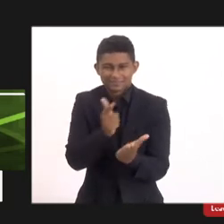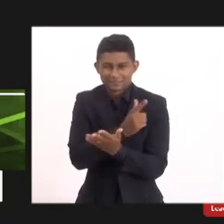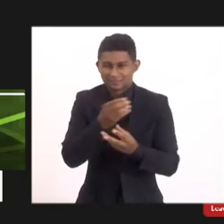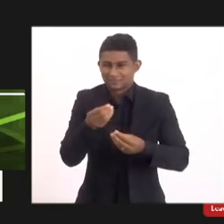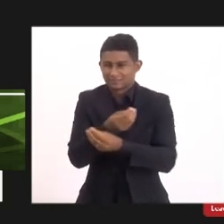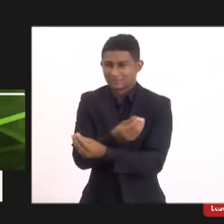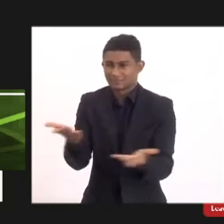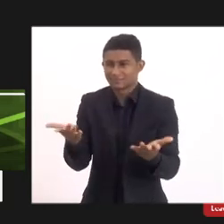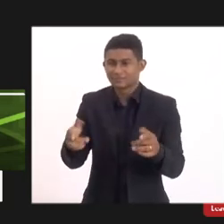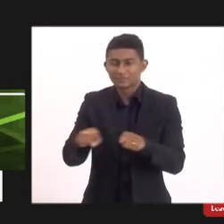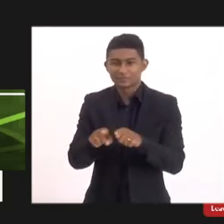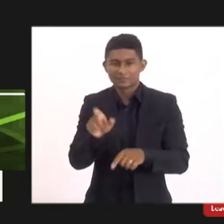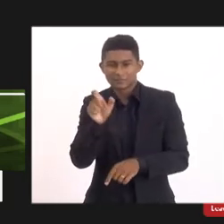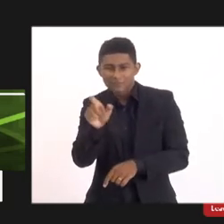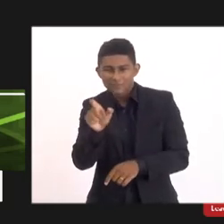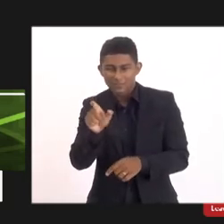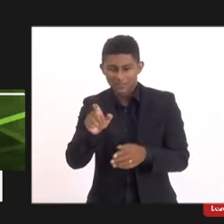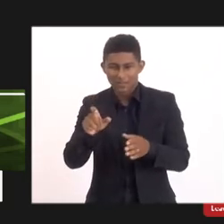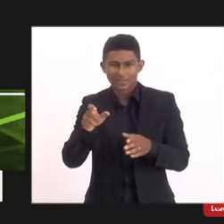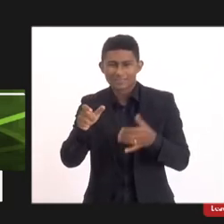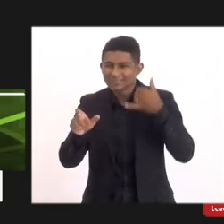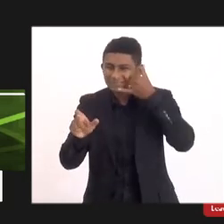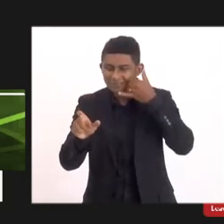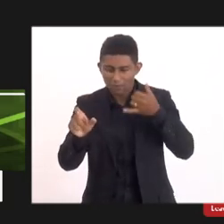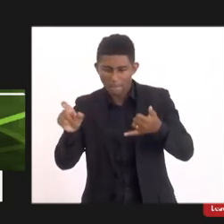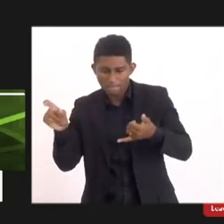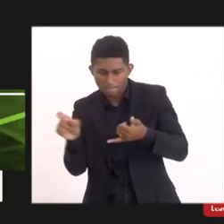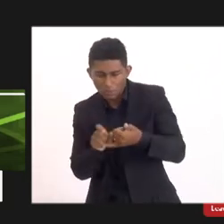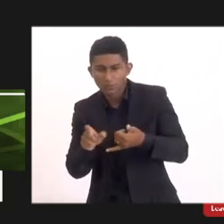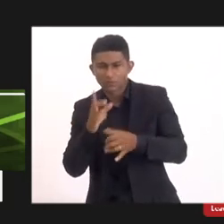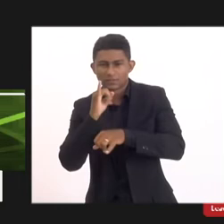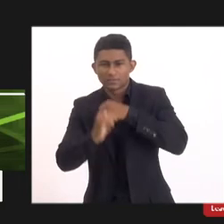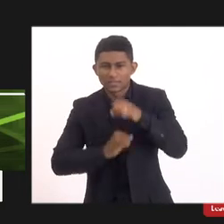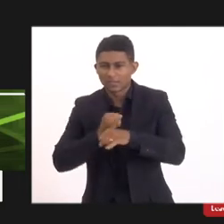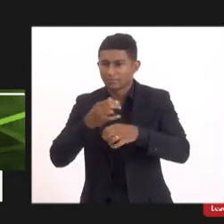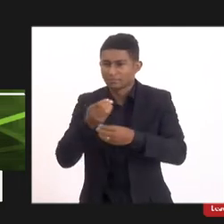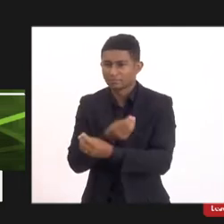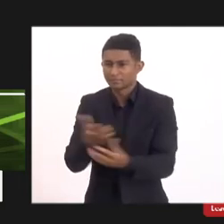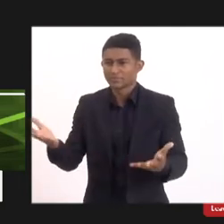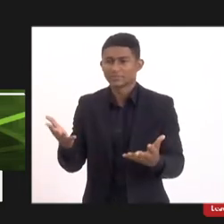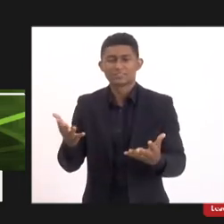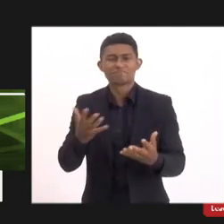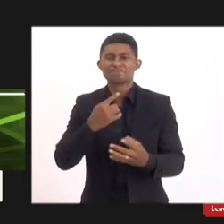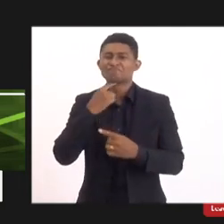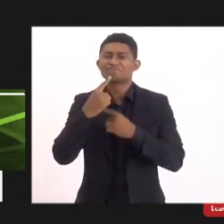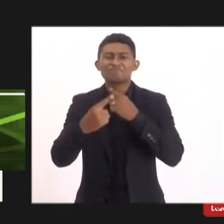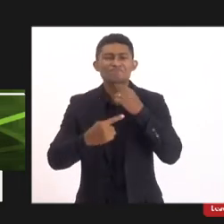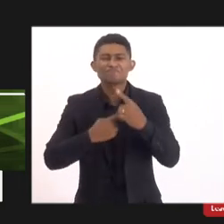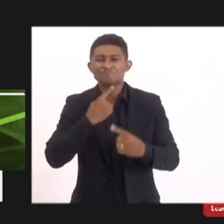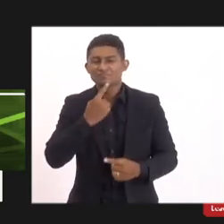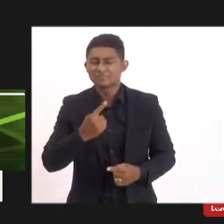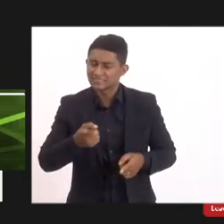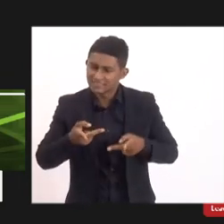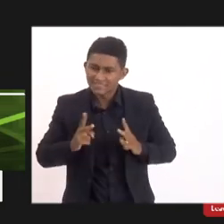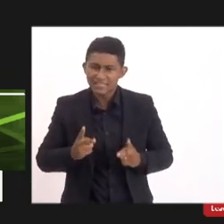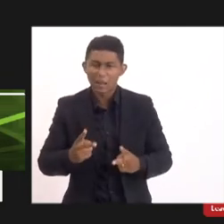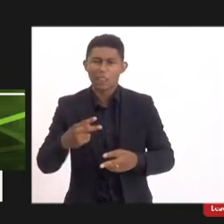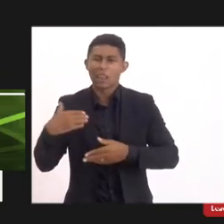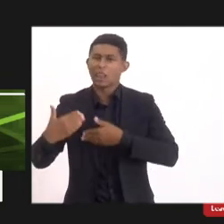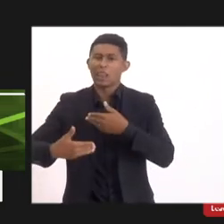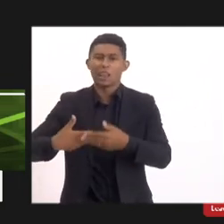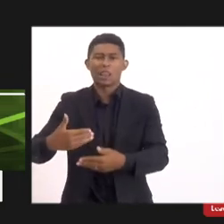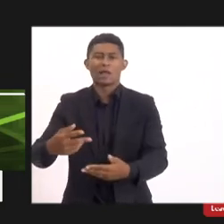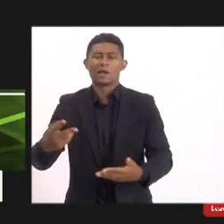que ia ser distribuído e tudo mais, que a gente vê que é constantemente essa falha, né? E aí vale até tocar